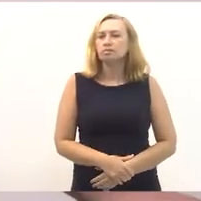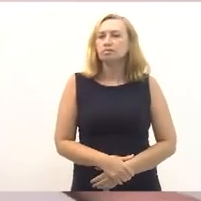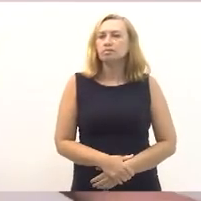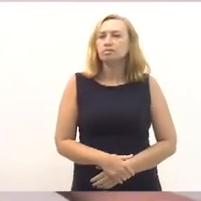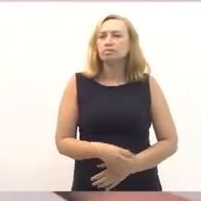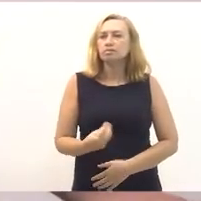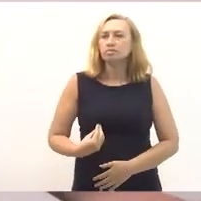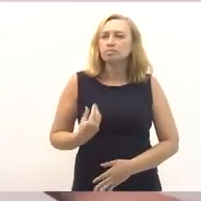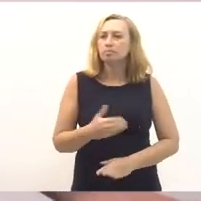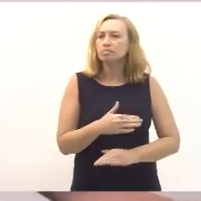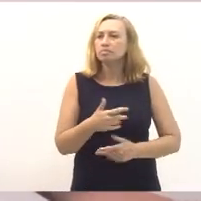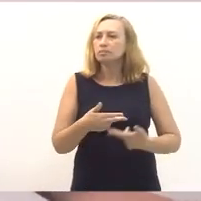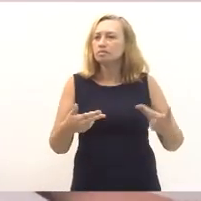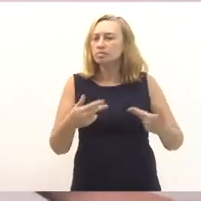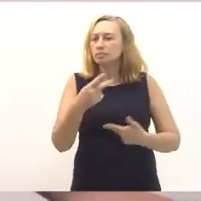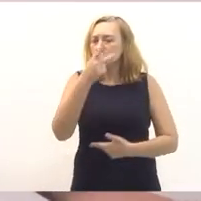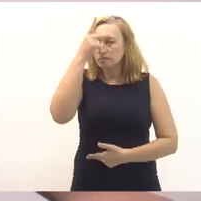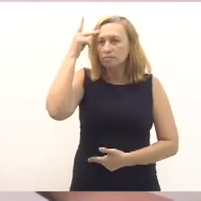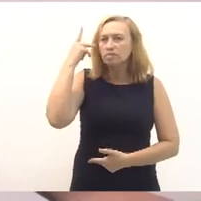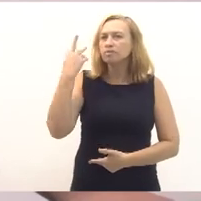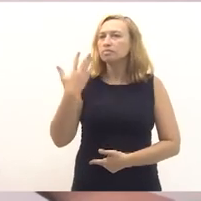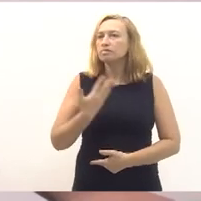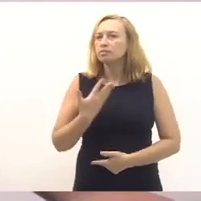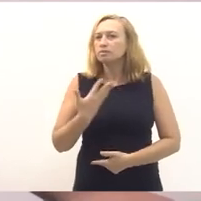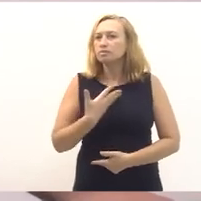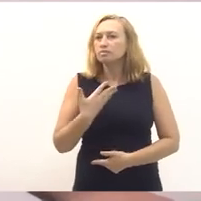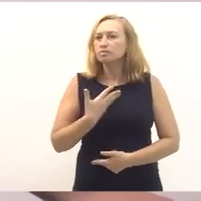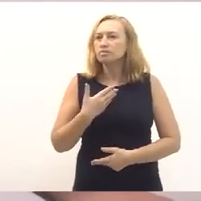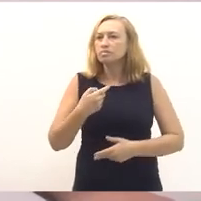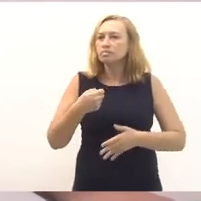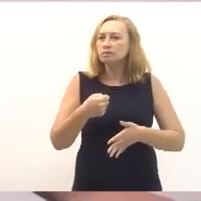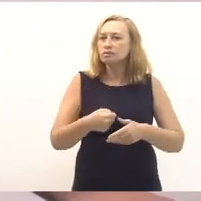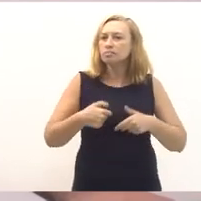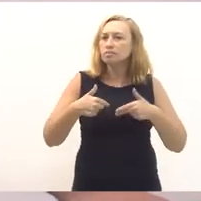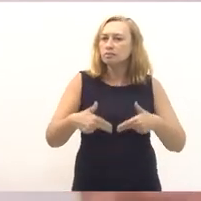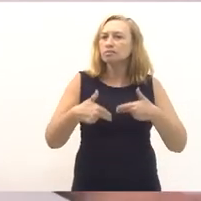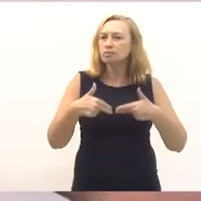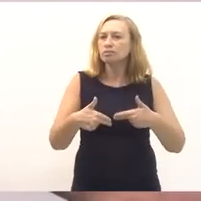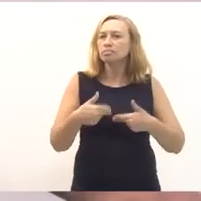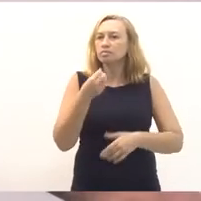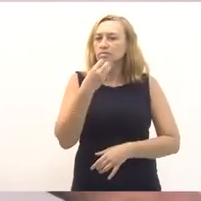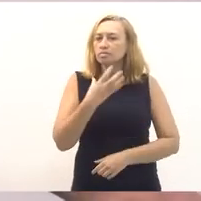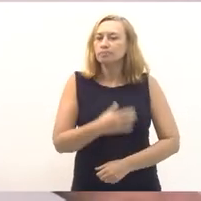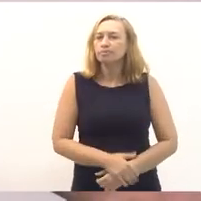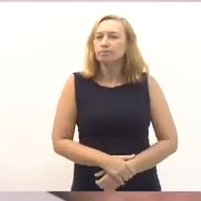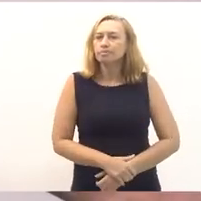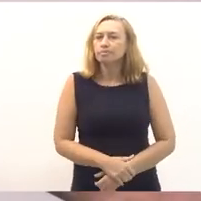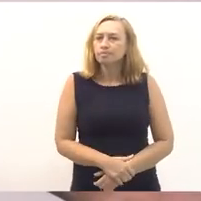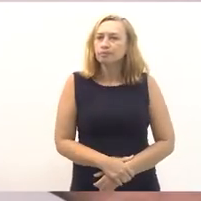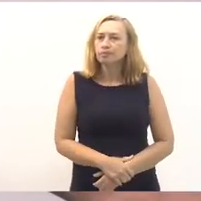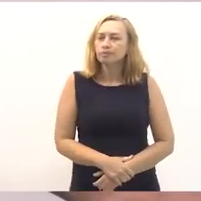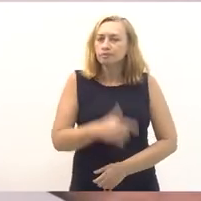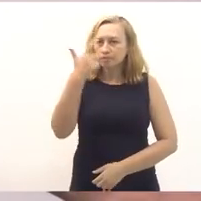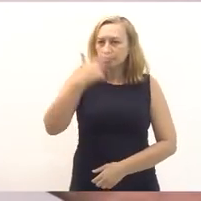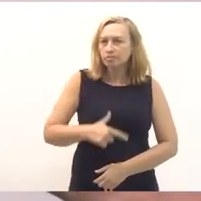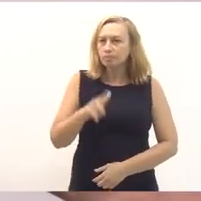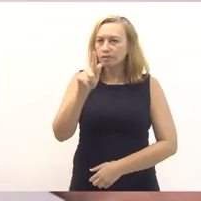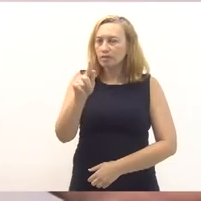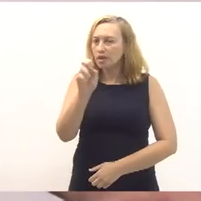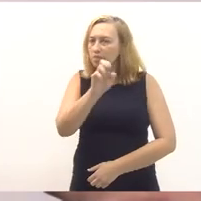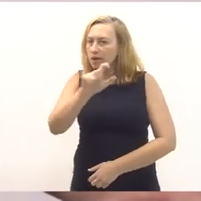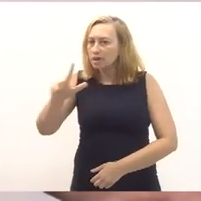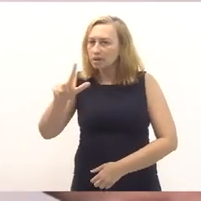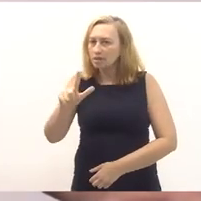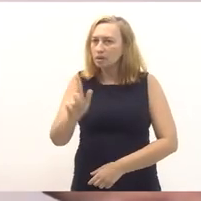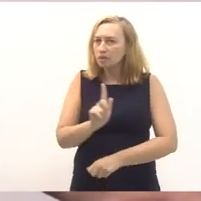tendo aqui a presença de tantas pessoas queridas que vieram nessa militância bom eu sou o Gabriel Camata